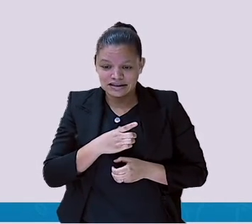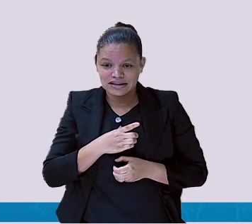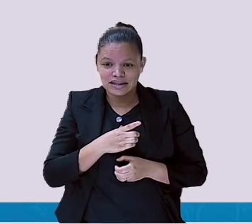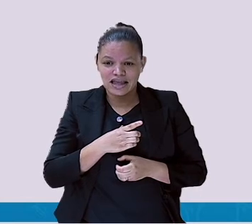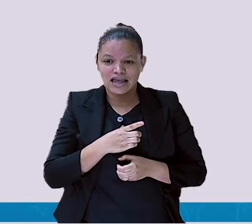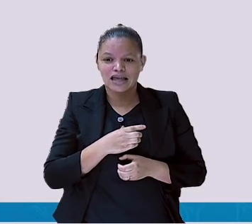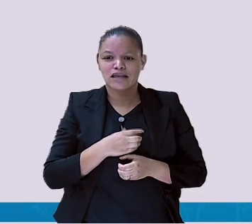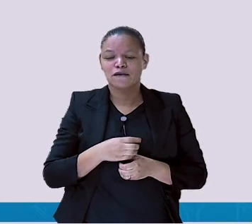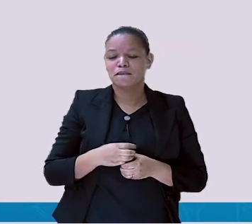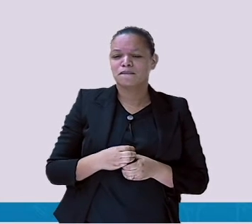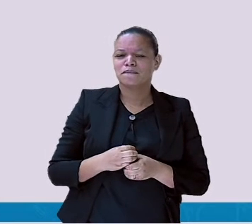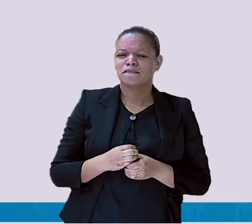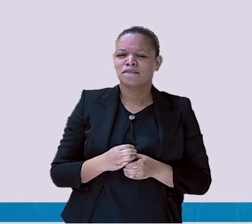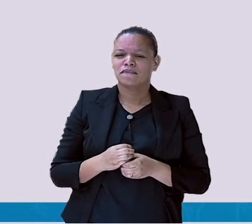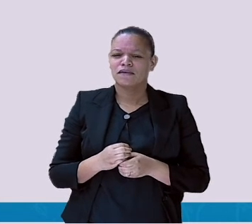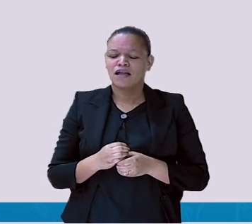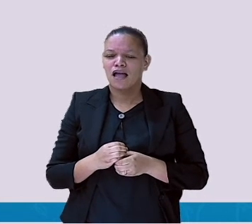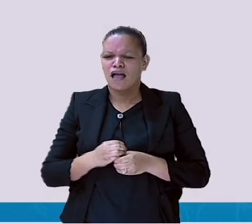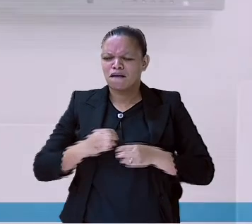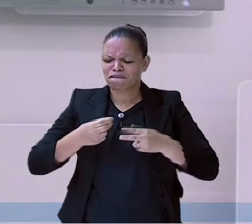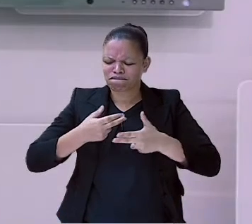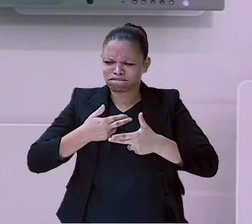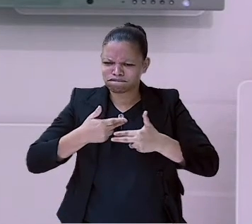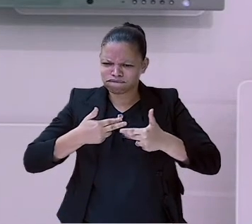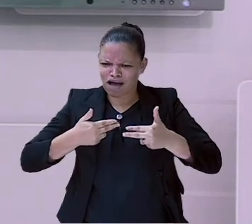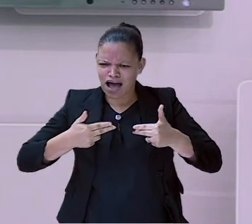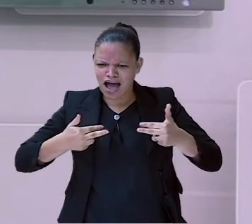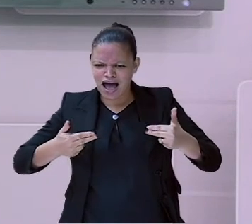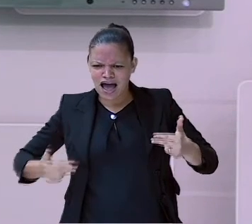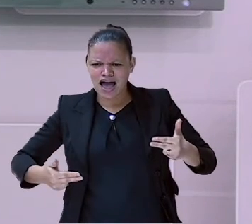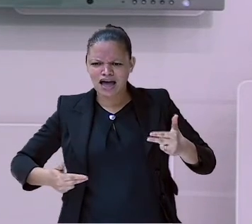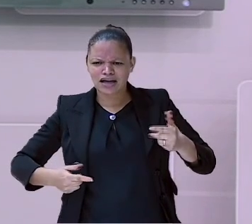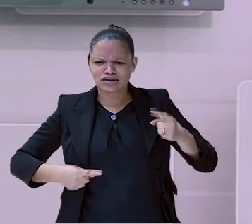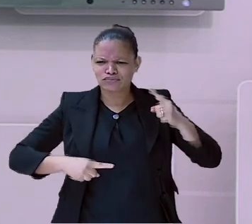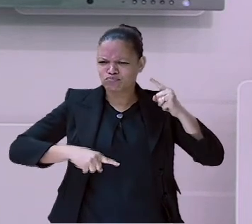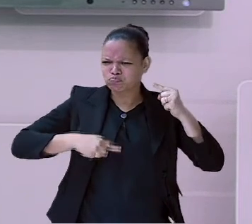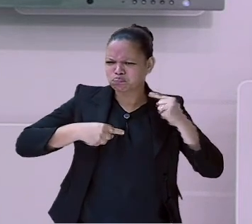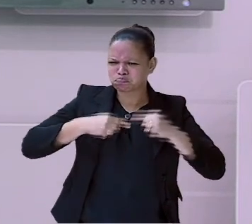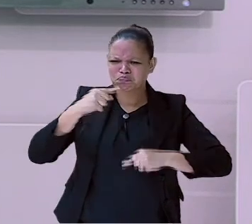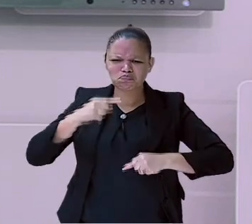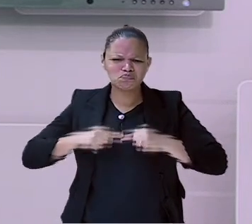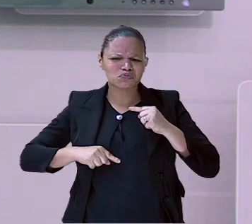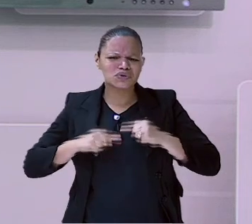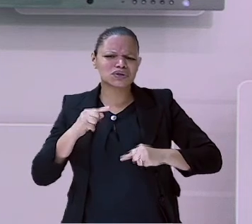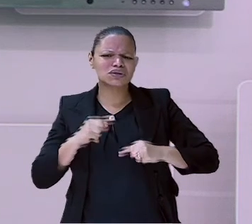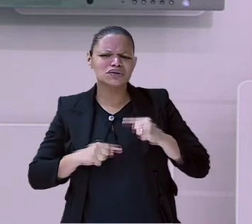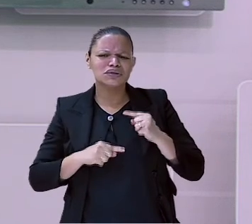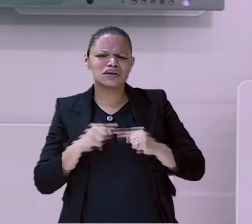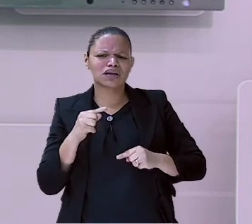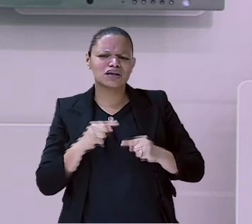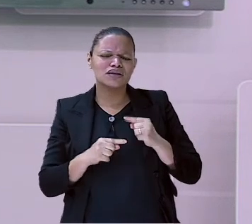bom por muito tempo. Então, evite alimentos enlatados, tá?